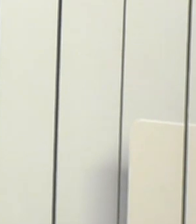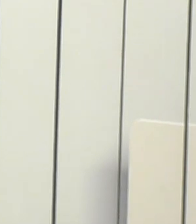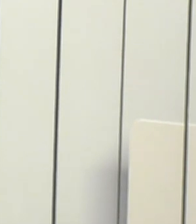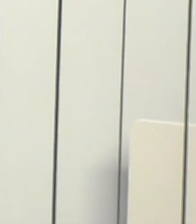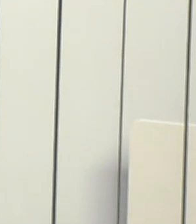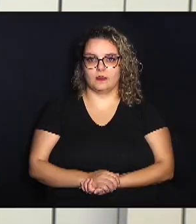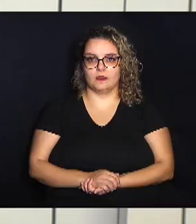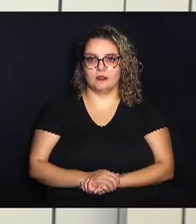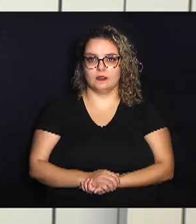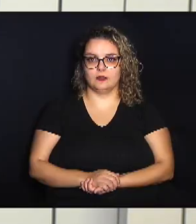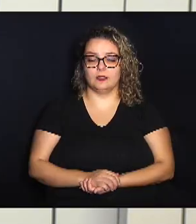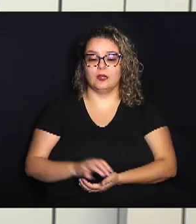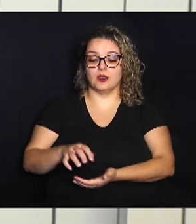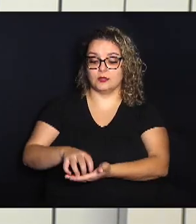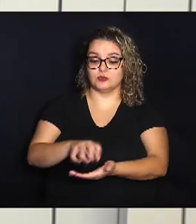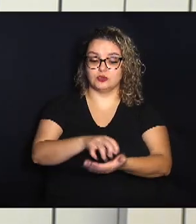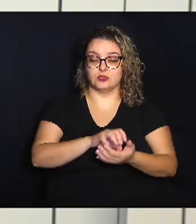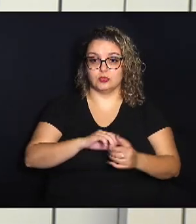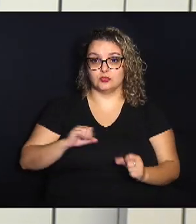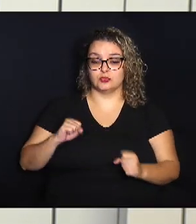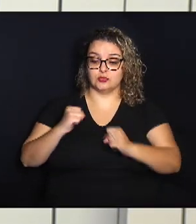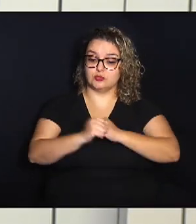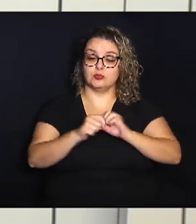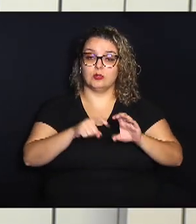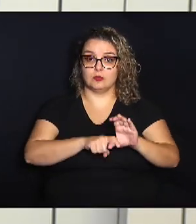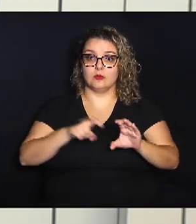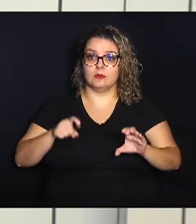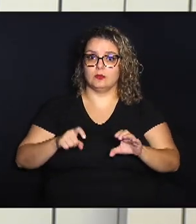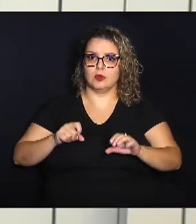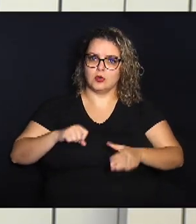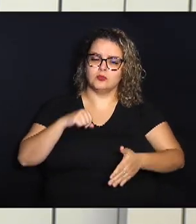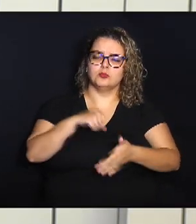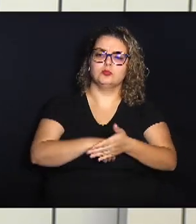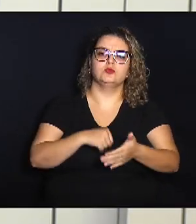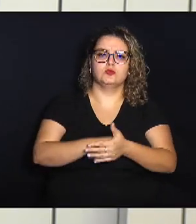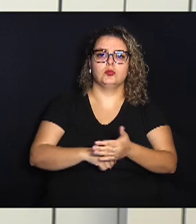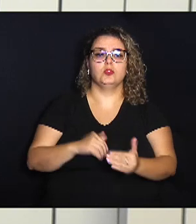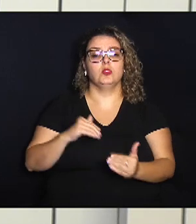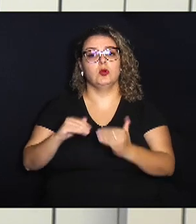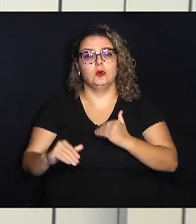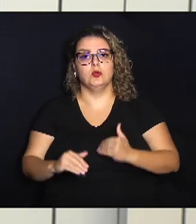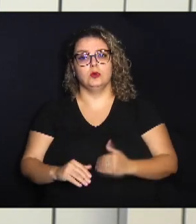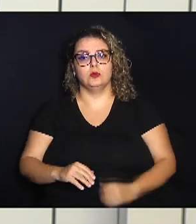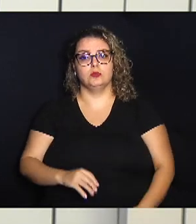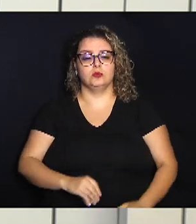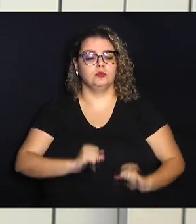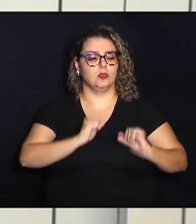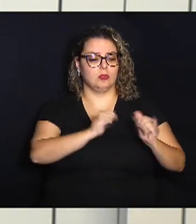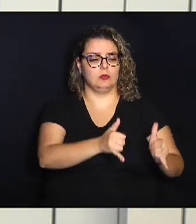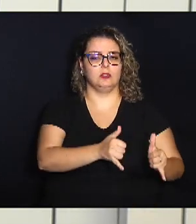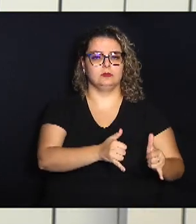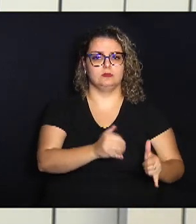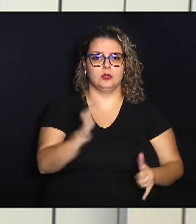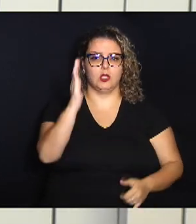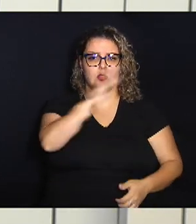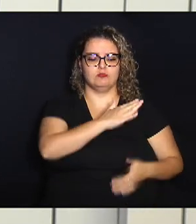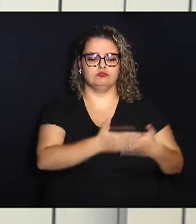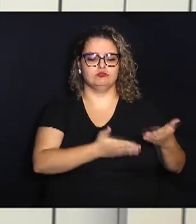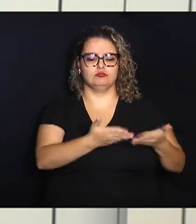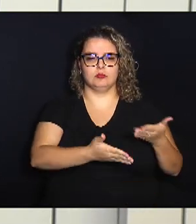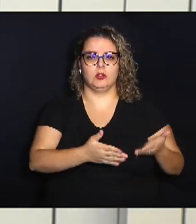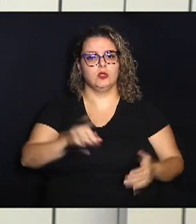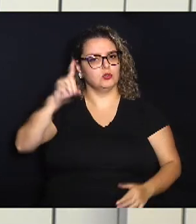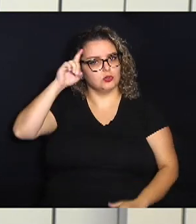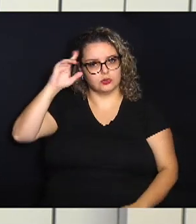As ONGs e os protetores independentes lutam contra o abandono e os maus tratos de animais todos os